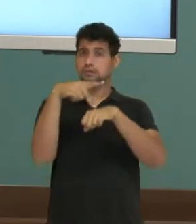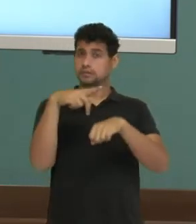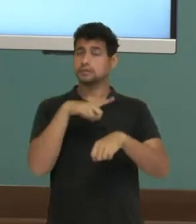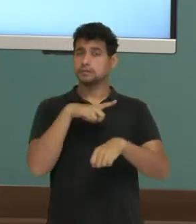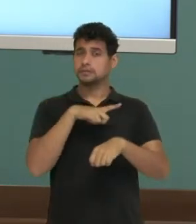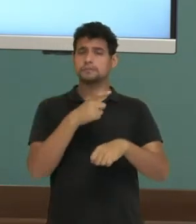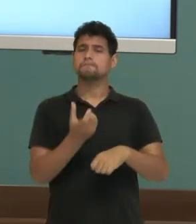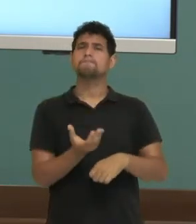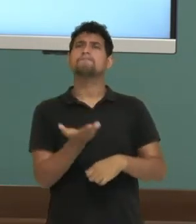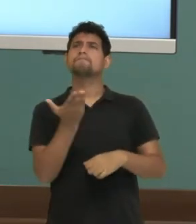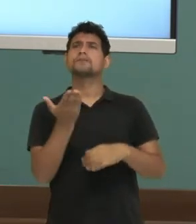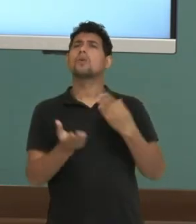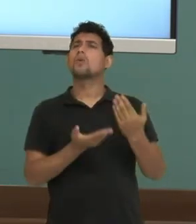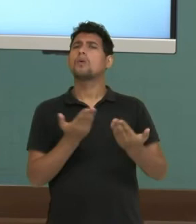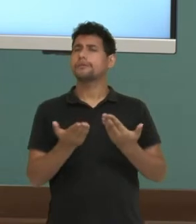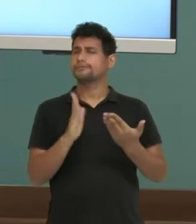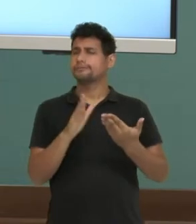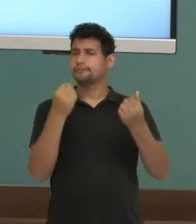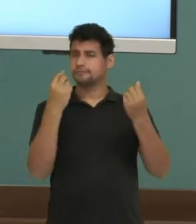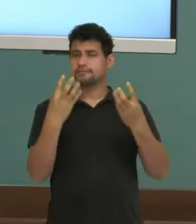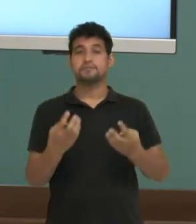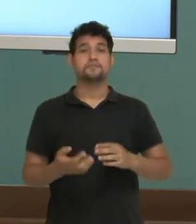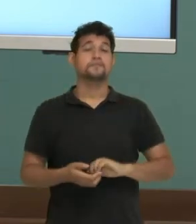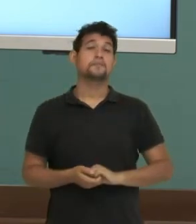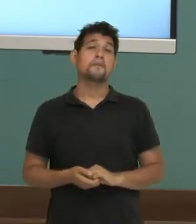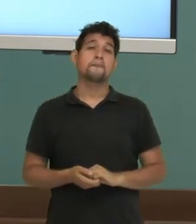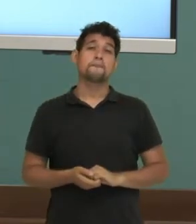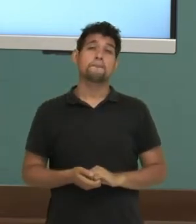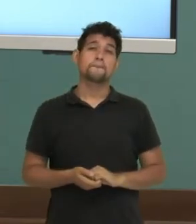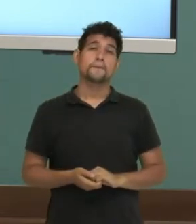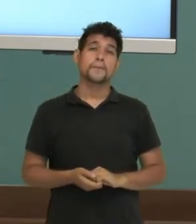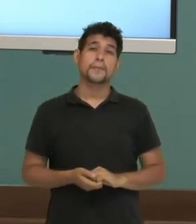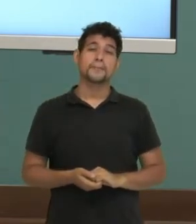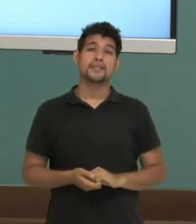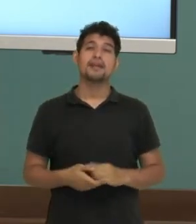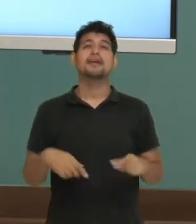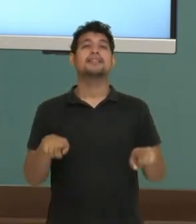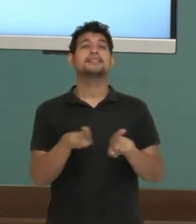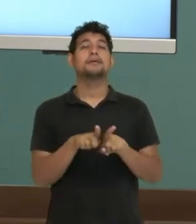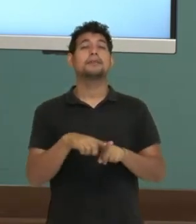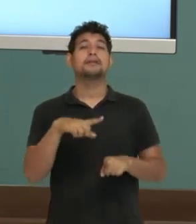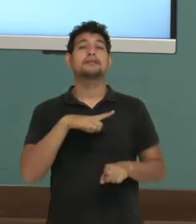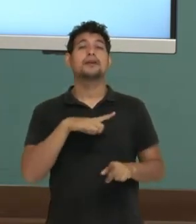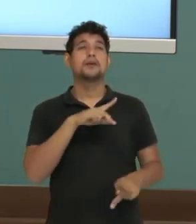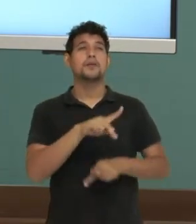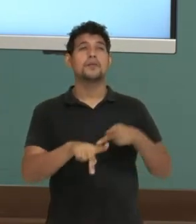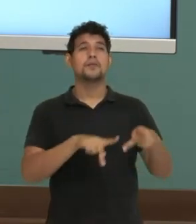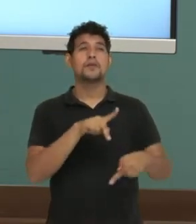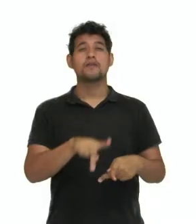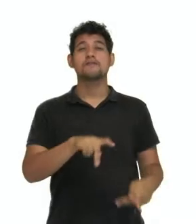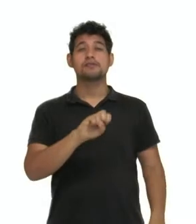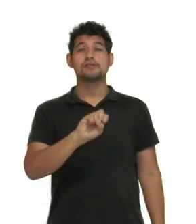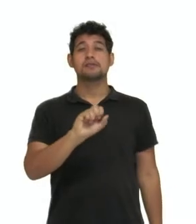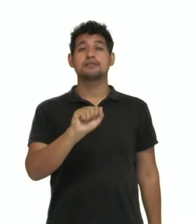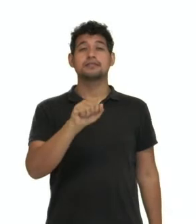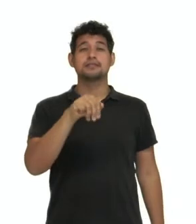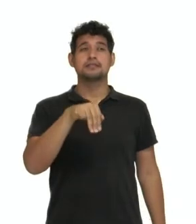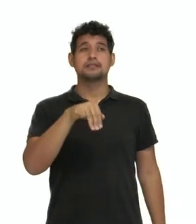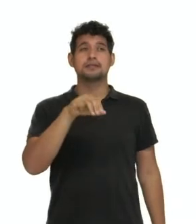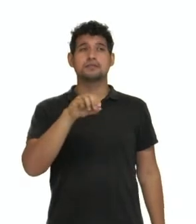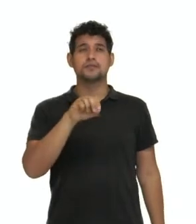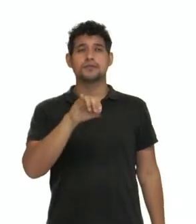Escandinava, né? Então, nós já tocamos nesse ponto aqui. Muito bem, também tem os samoiedos, né? Os samoiedos vivem nessa região em amarelo